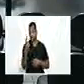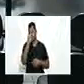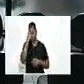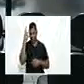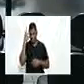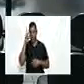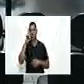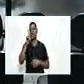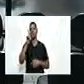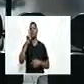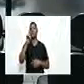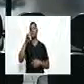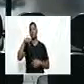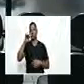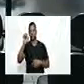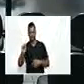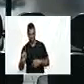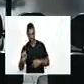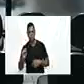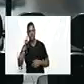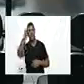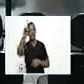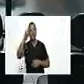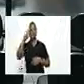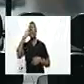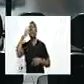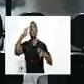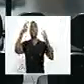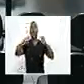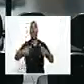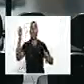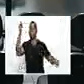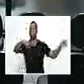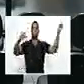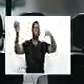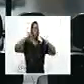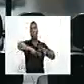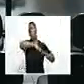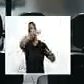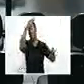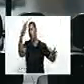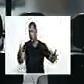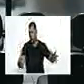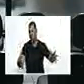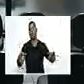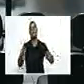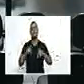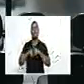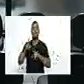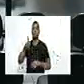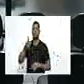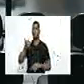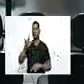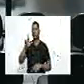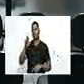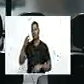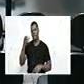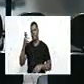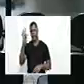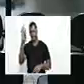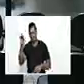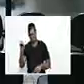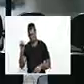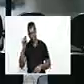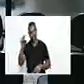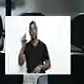que é o Dimas que no aterro sanitário que é é é é um parceiraço nosso e o Gilberto que é da prefitura que tá